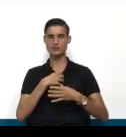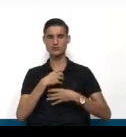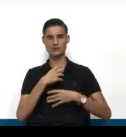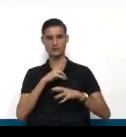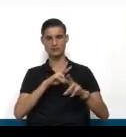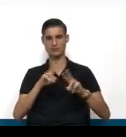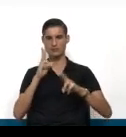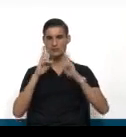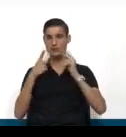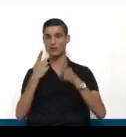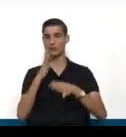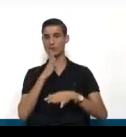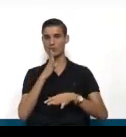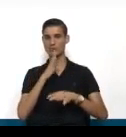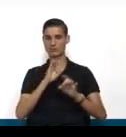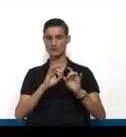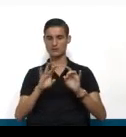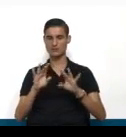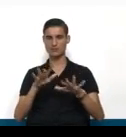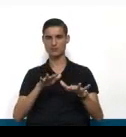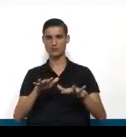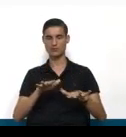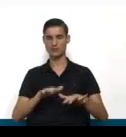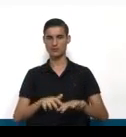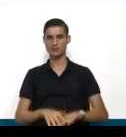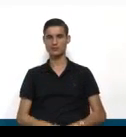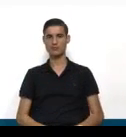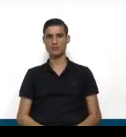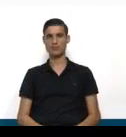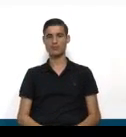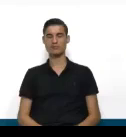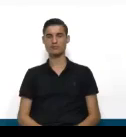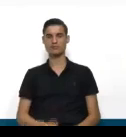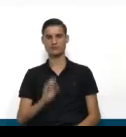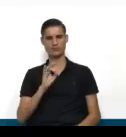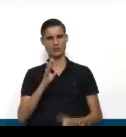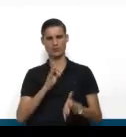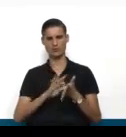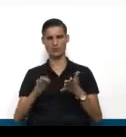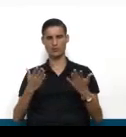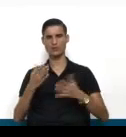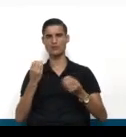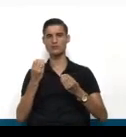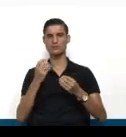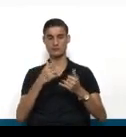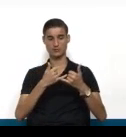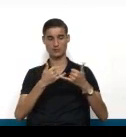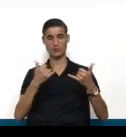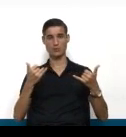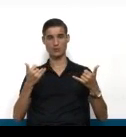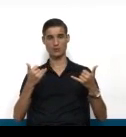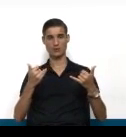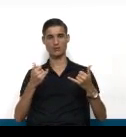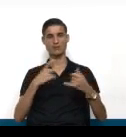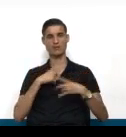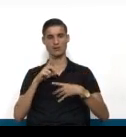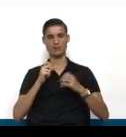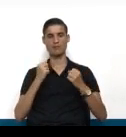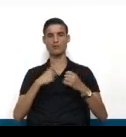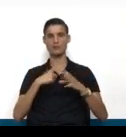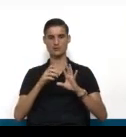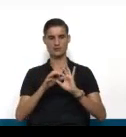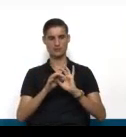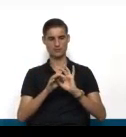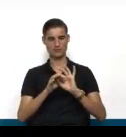nós possamos conhecer este movimento. Aqui só corrigindo, tá? A corda pode ser